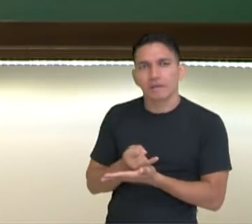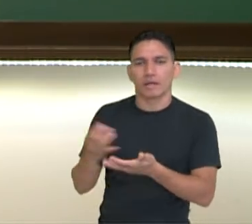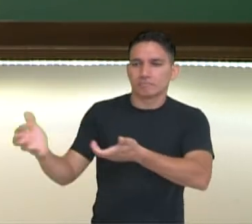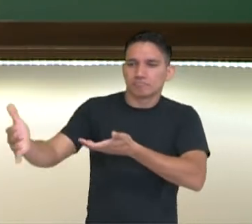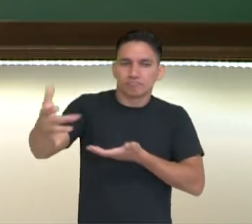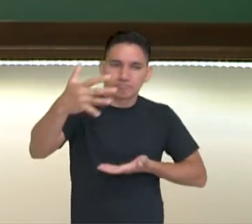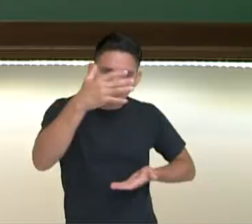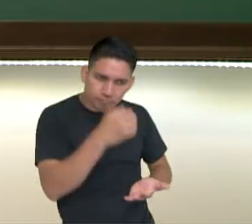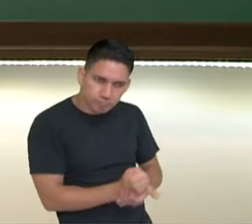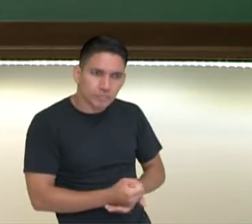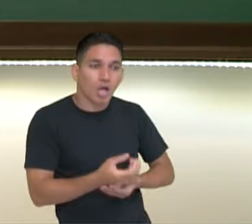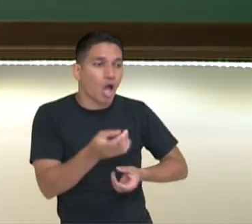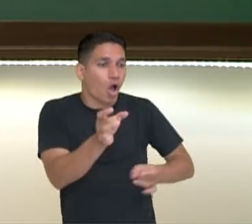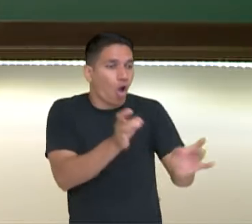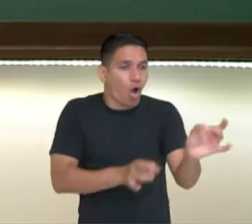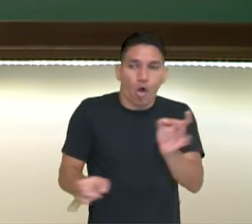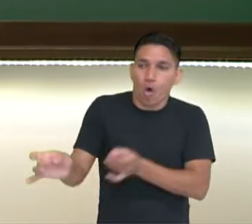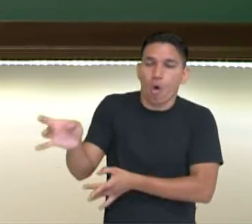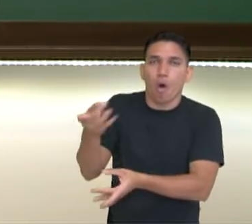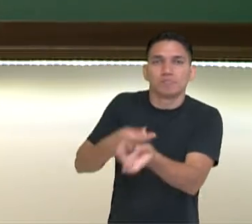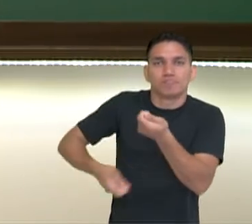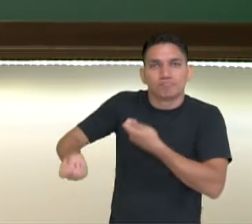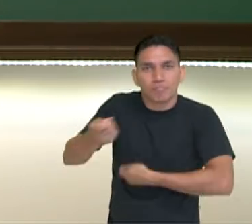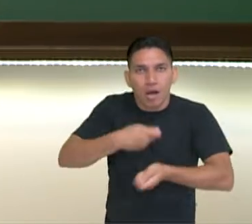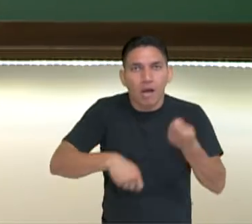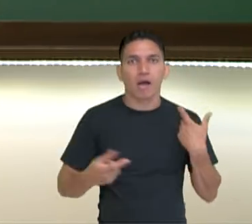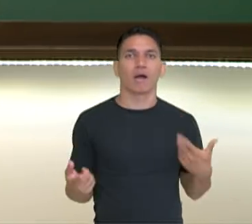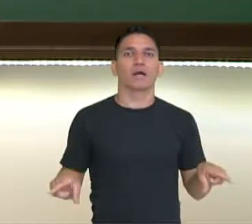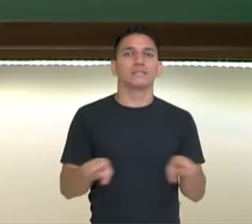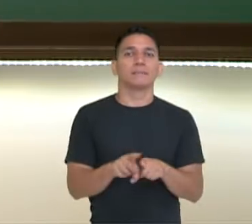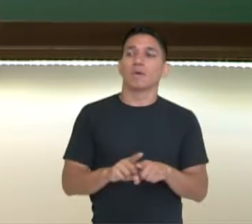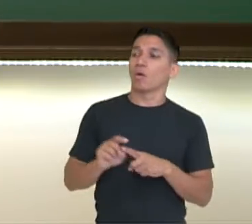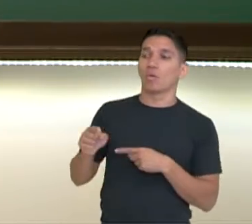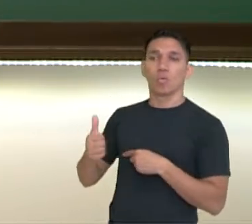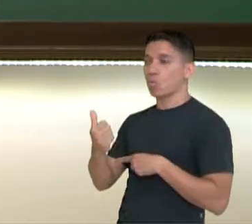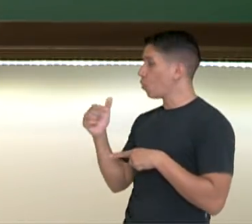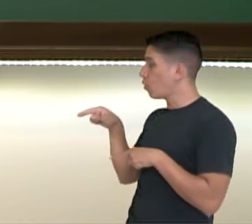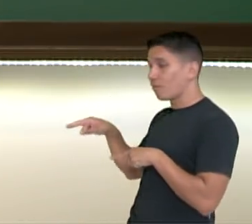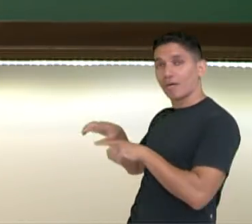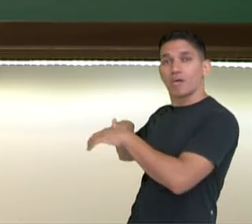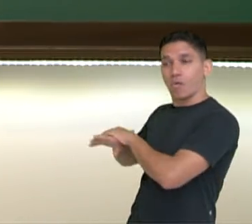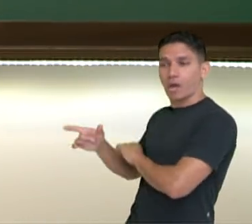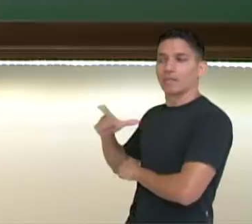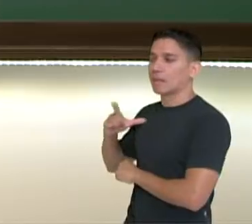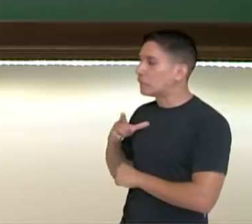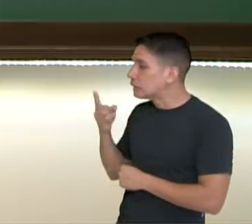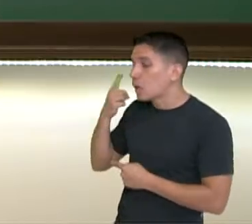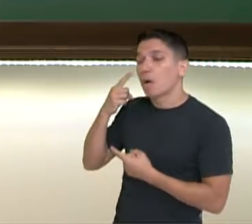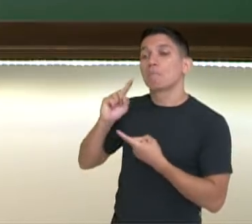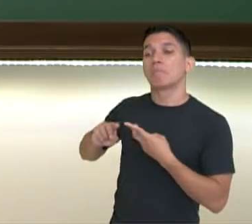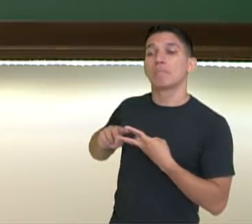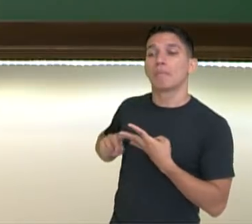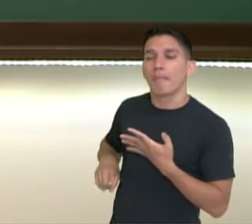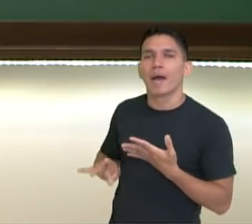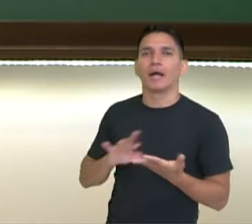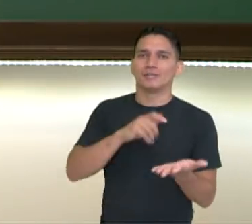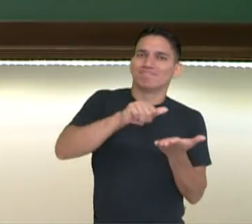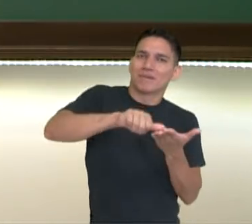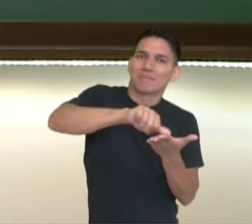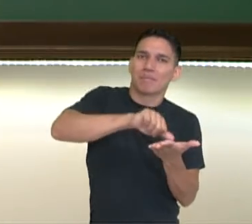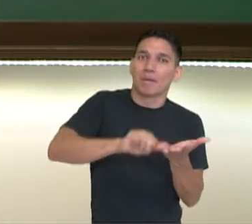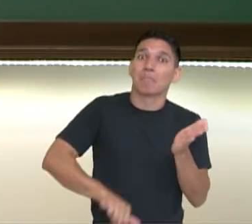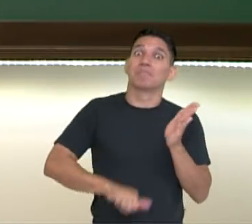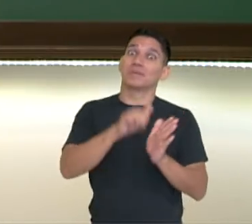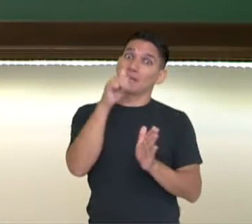impostos, o comércio de mercadorias, o que tinha no galpão. Então, tudo isso aí era necessário primeiramente